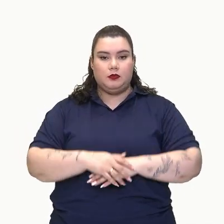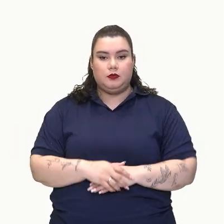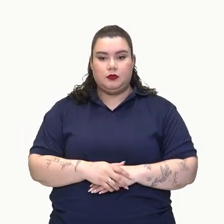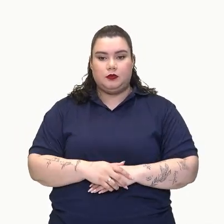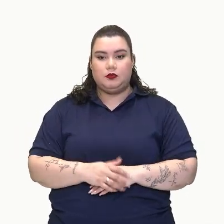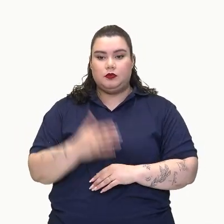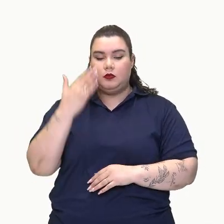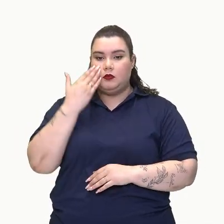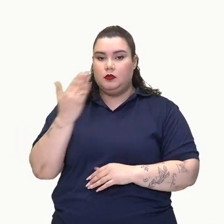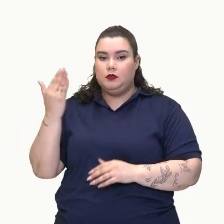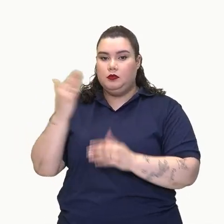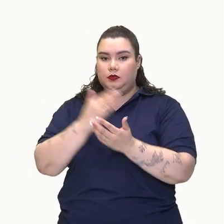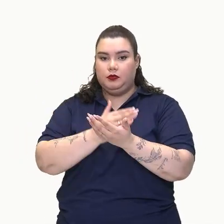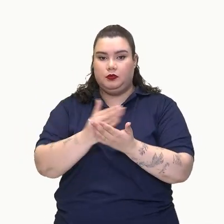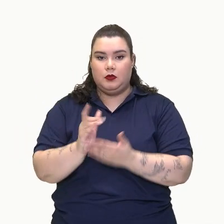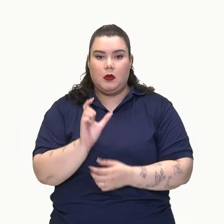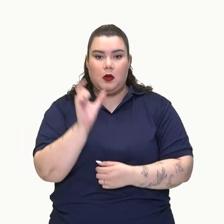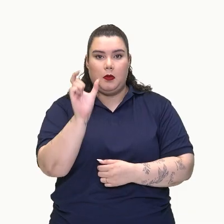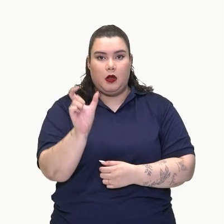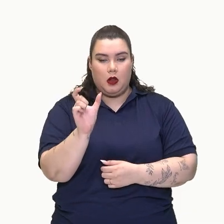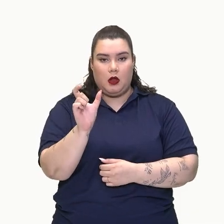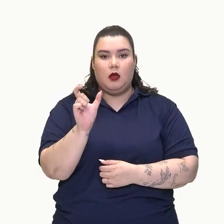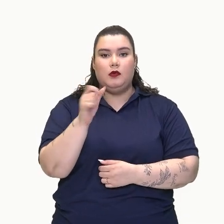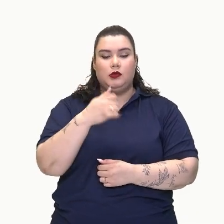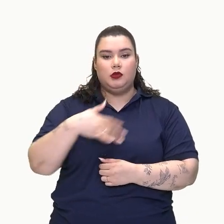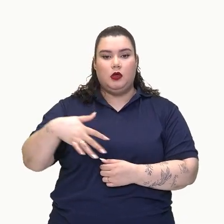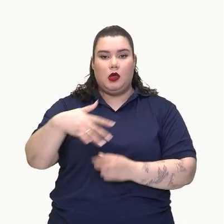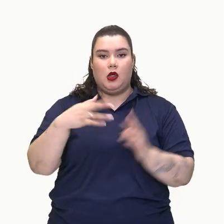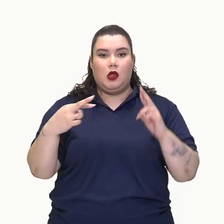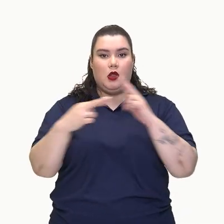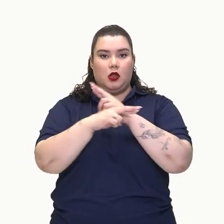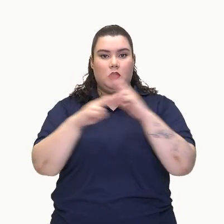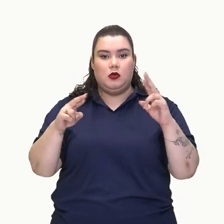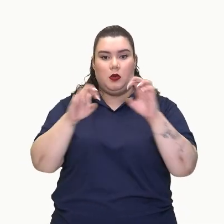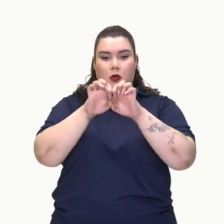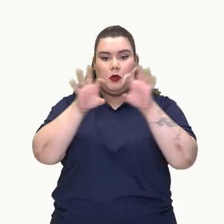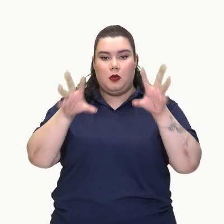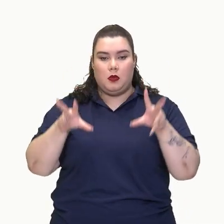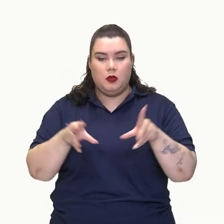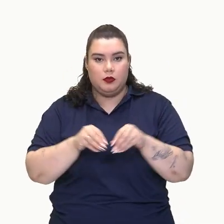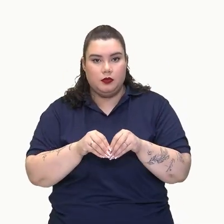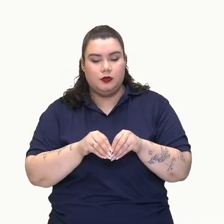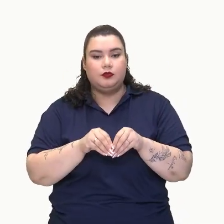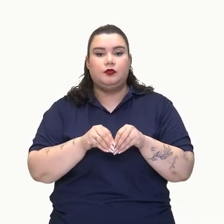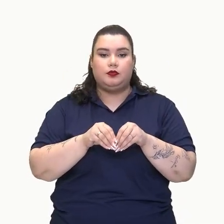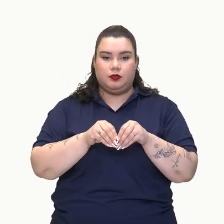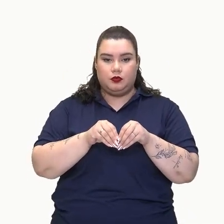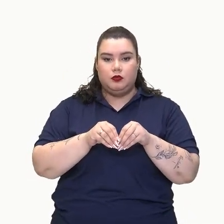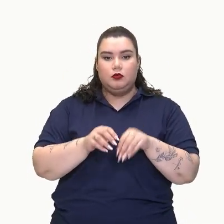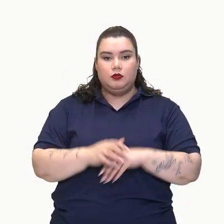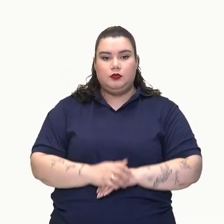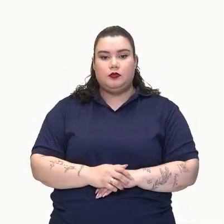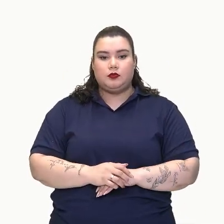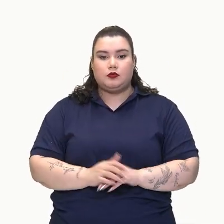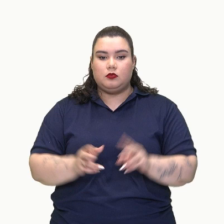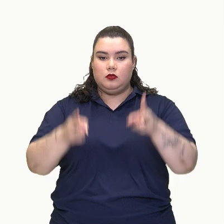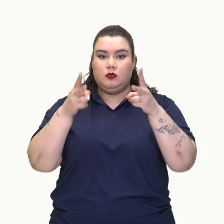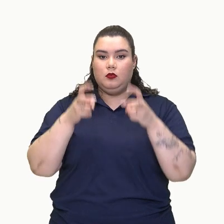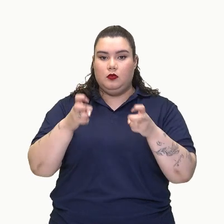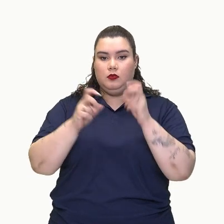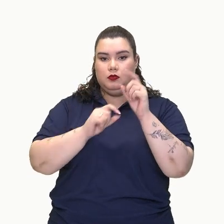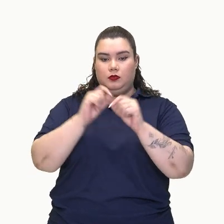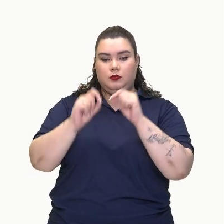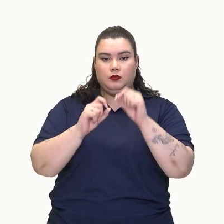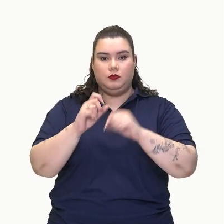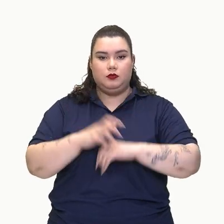gente inicia aí com o termo geral, relações ecológicas, relações entre as espécies, e aí a gente vai observar